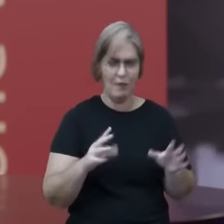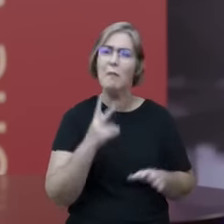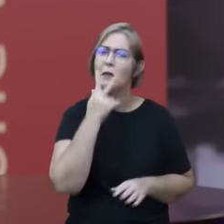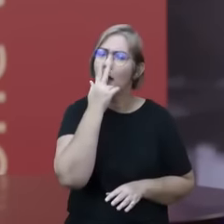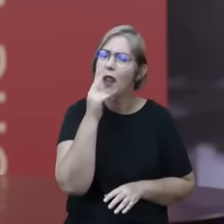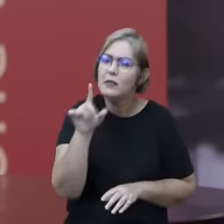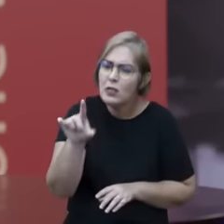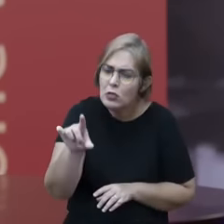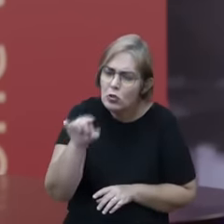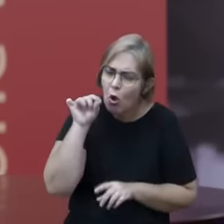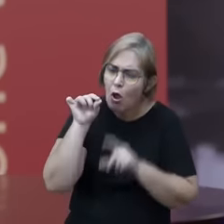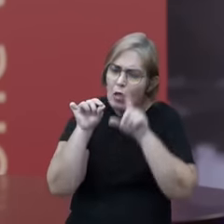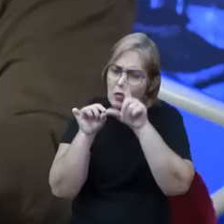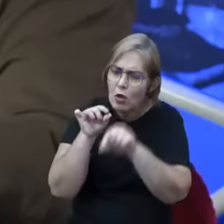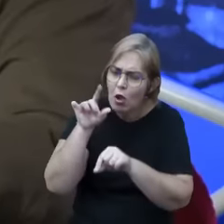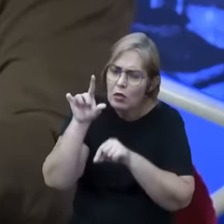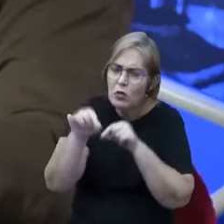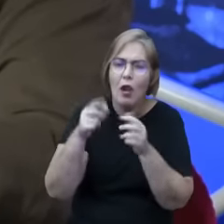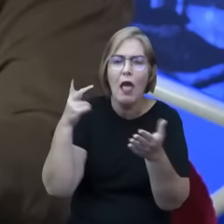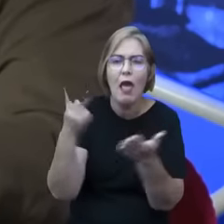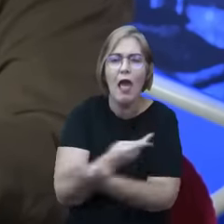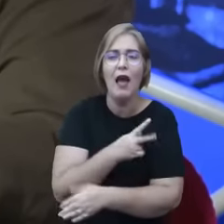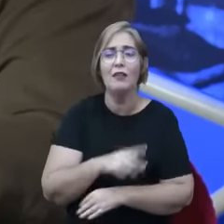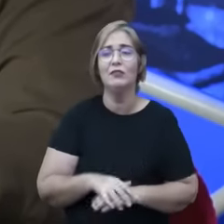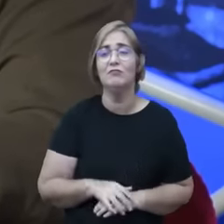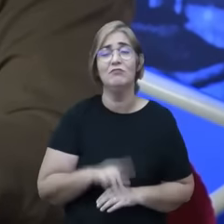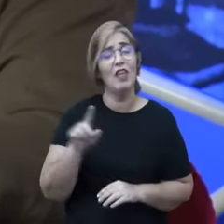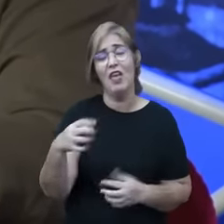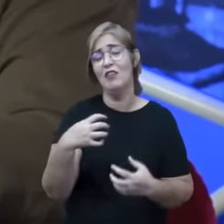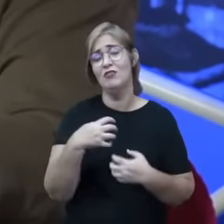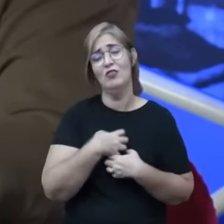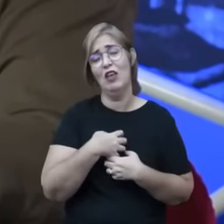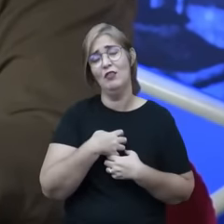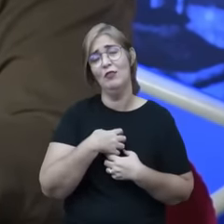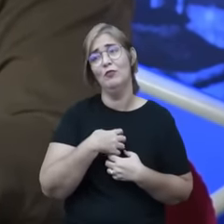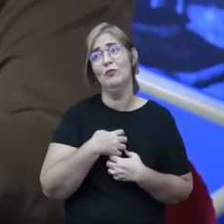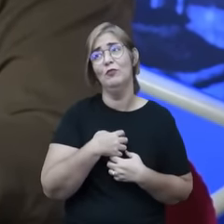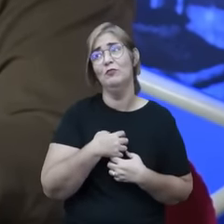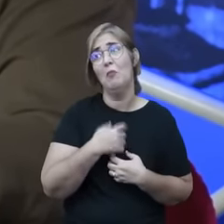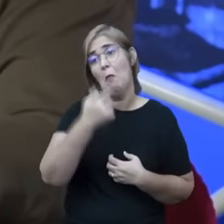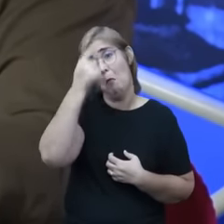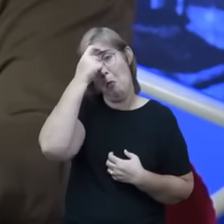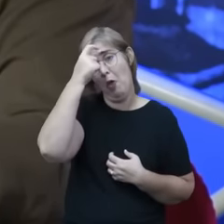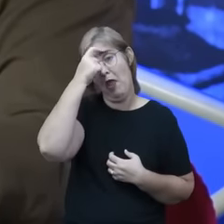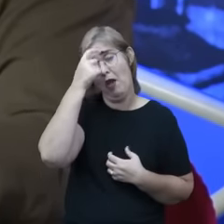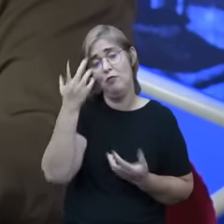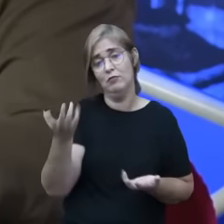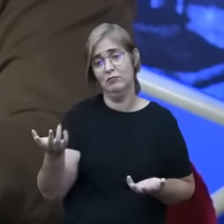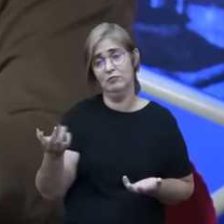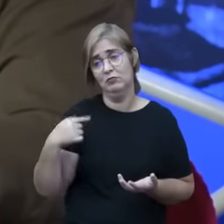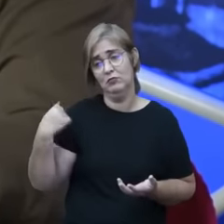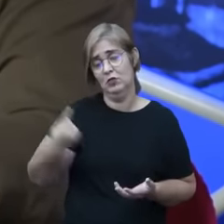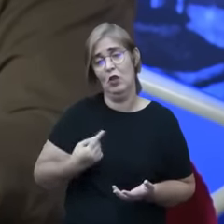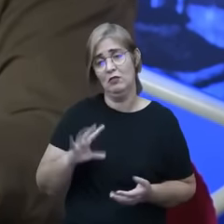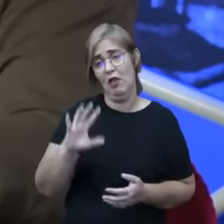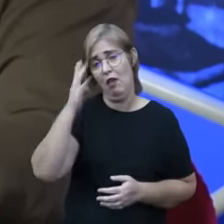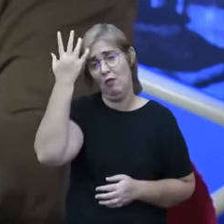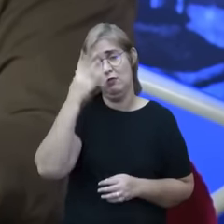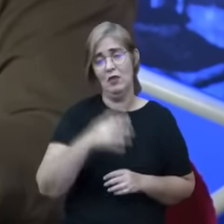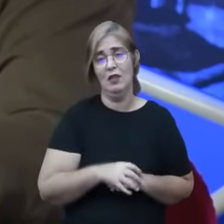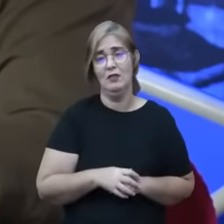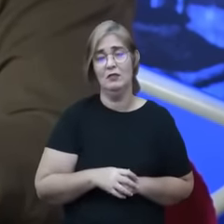erradas? Esse é um fenômeno da nossa condição. É um fenômeno moral. Os gregos chamavam esse fenômeno de